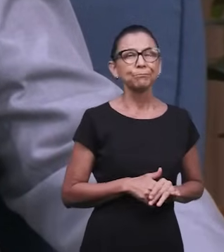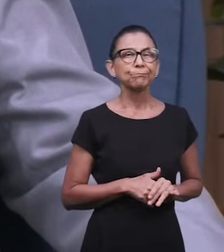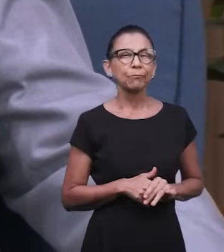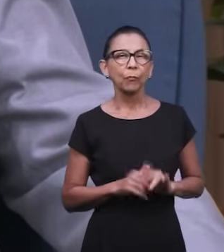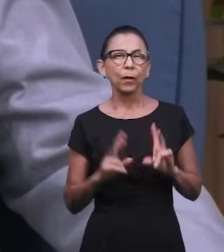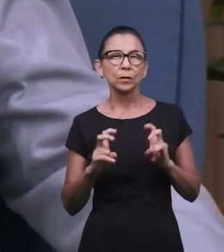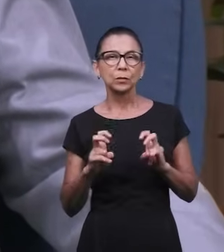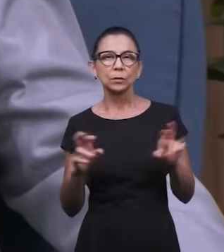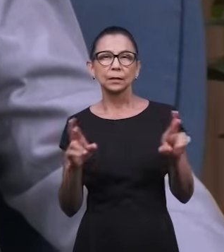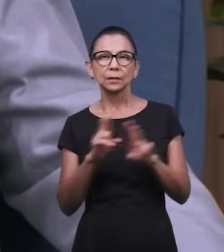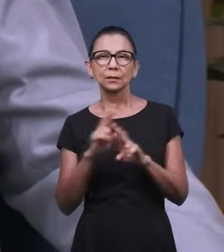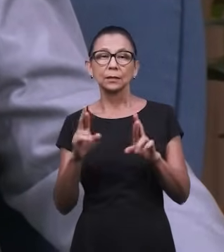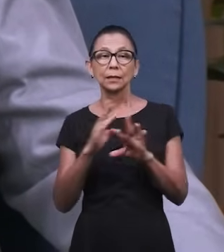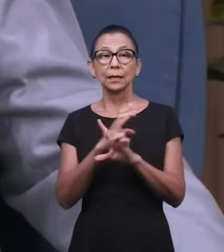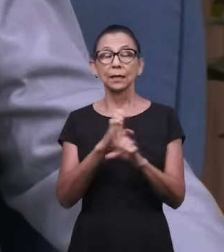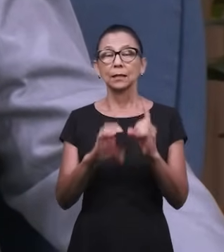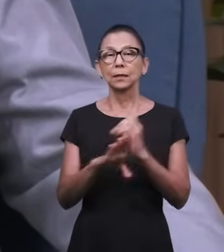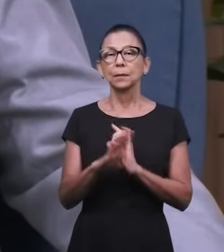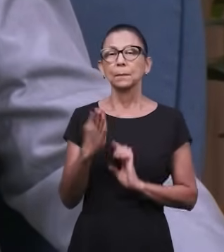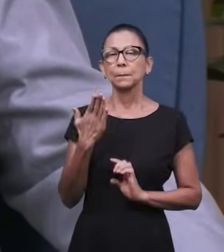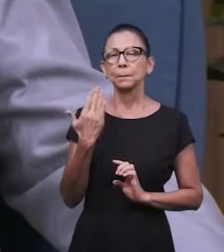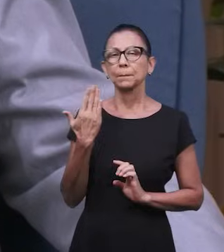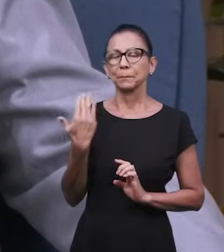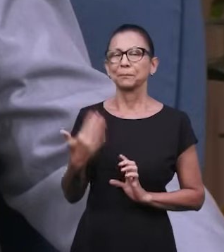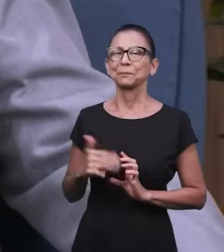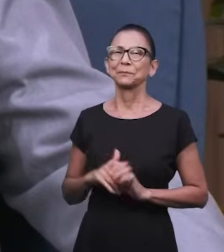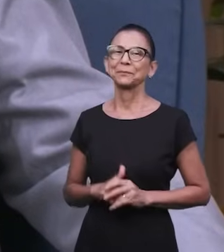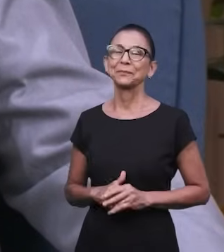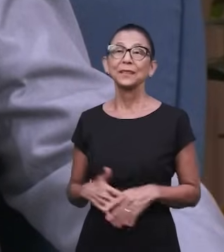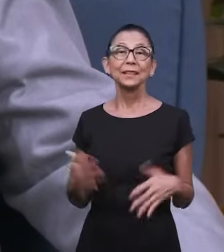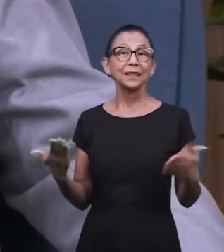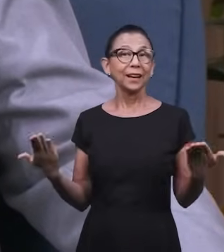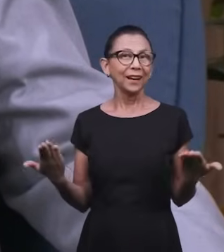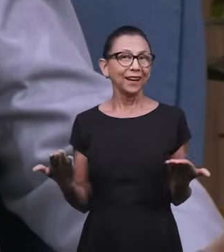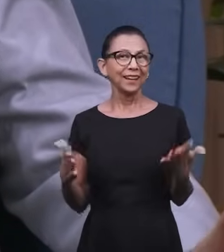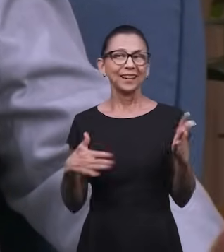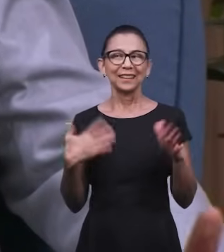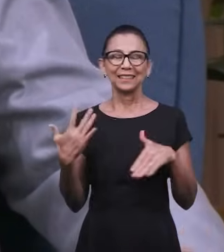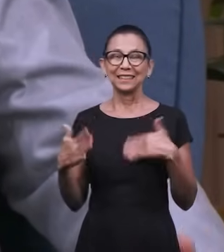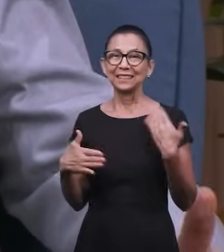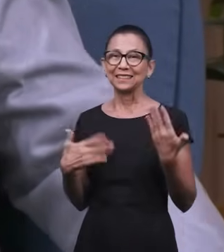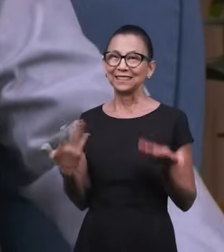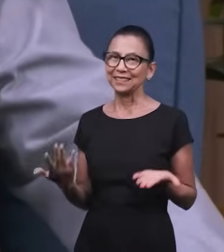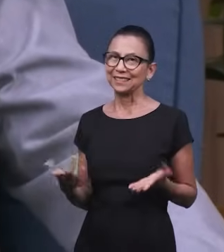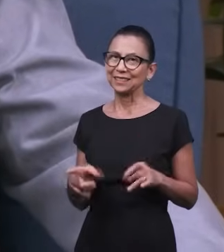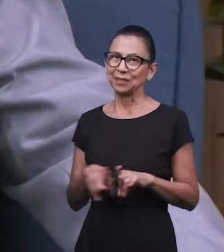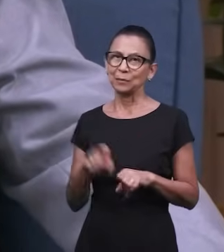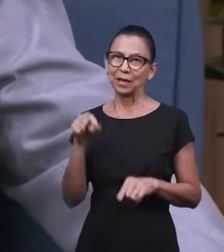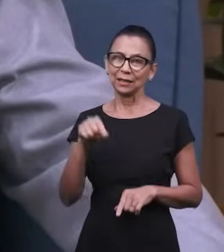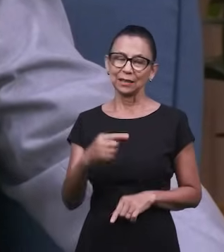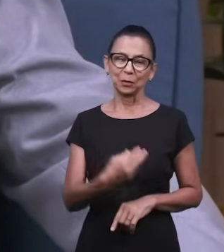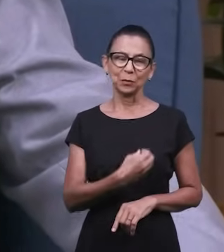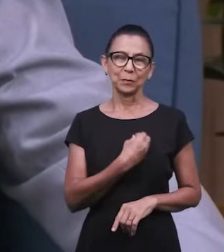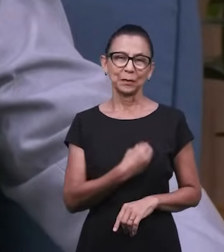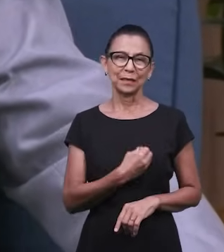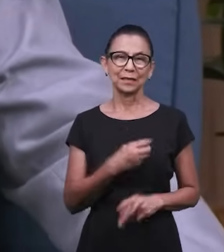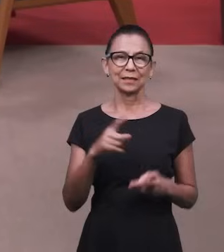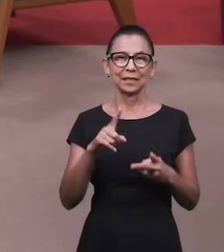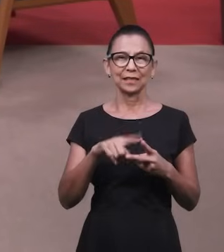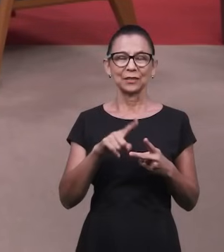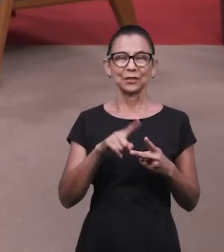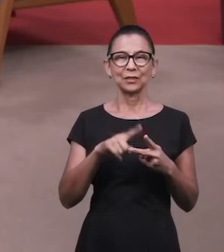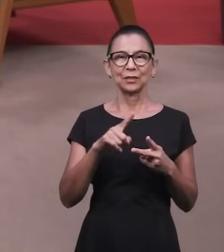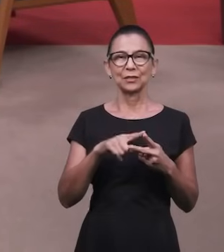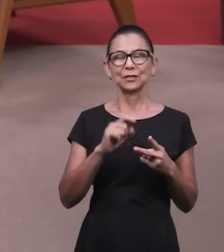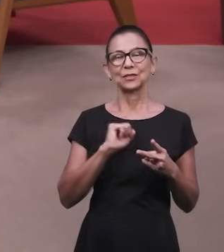Escola Bíblica Dominical e temos a alegria de receber aqui os pastores Daniel Moreira e Sérgio Souza. Daniel, Sérgio, Pai,